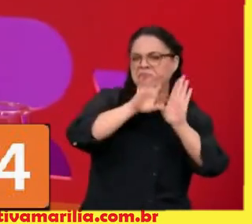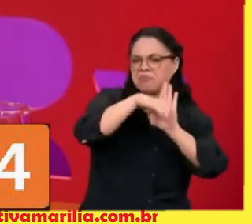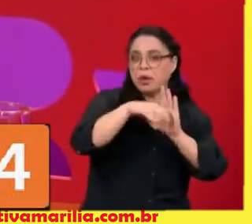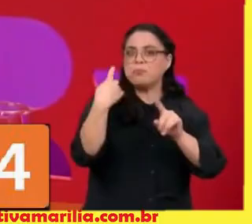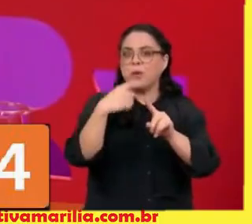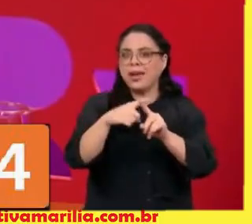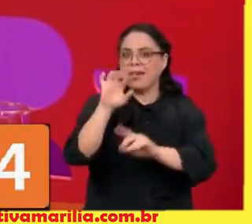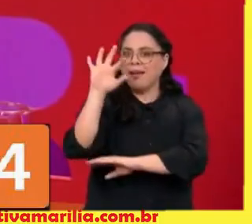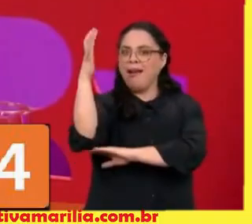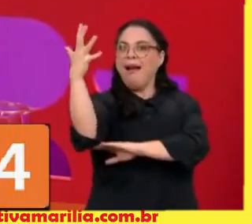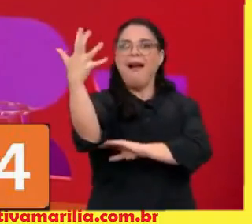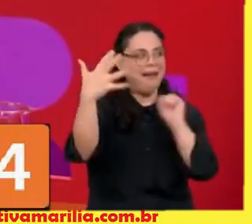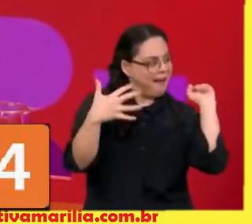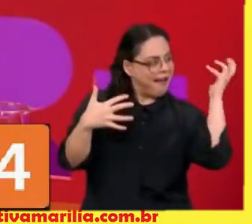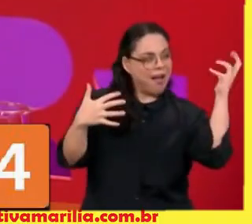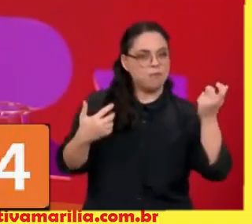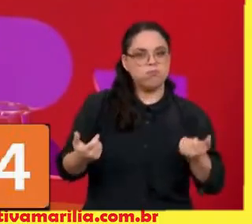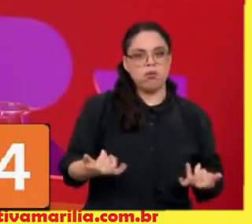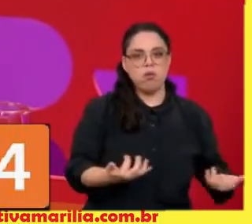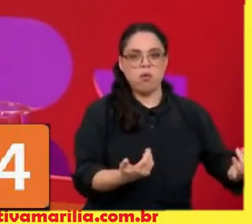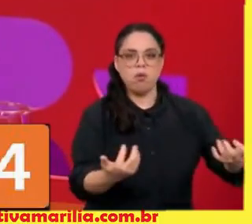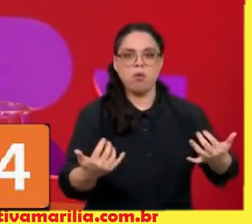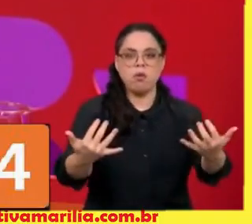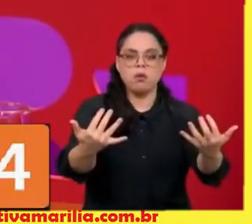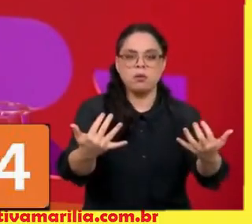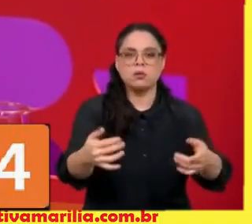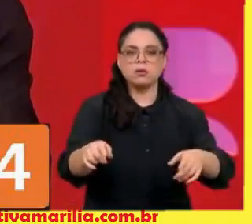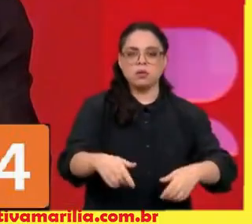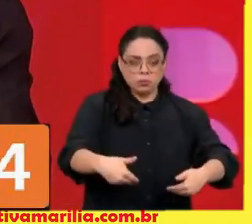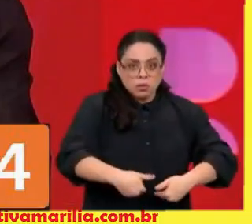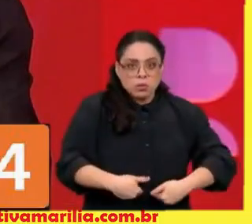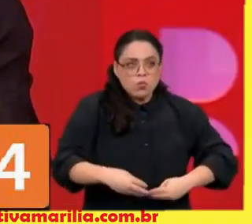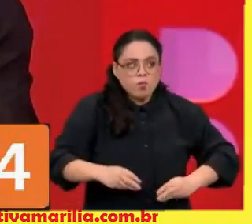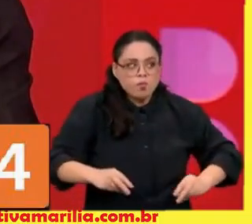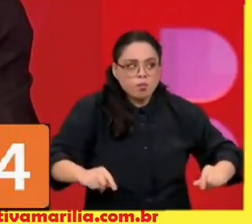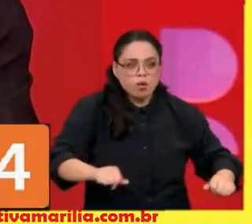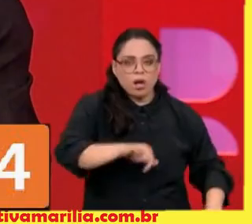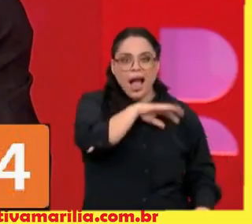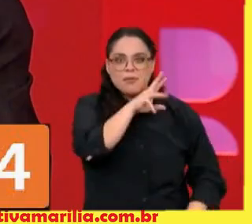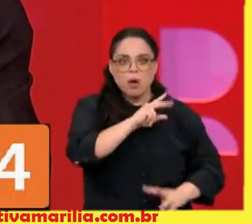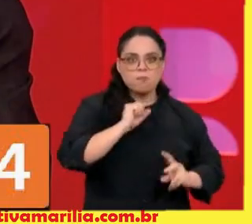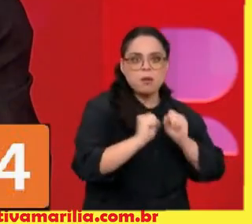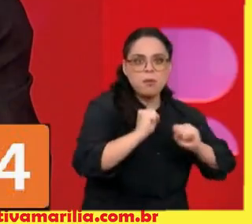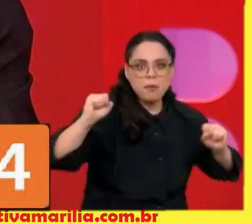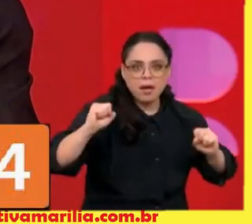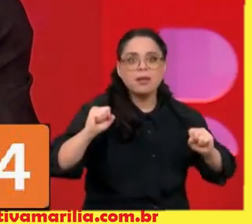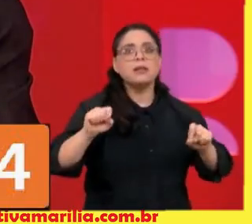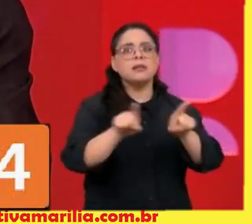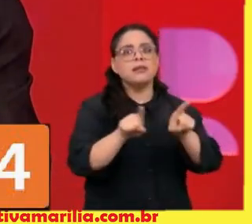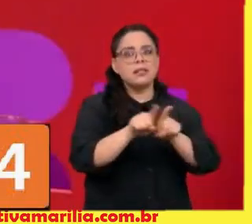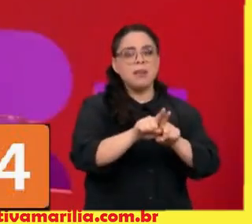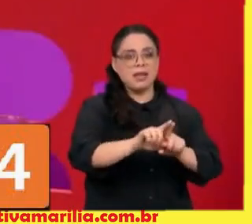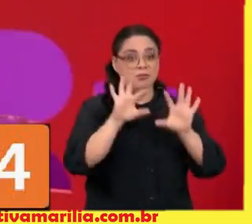e, às vezes, matar os nossos irmãos. Eles chamam, os nossos parentes, eles chamam todos os outros índios de parentes, né? Então, no meu